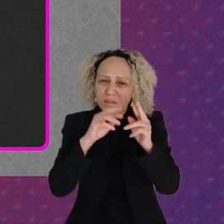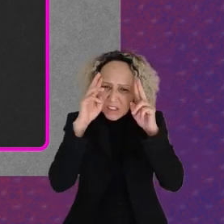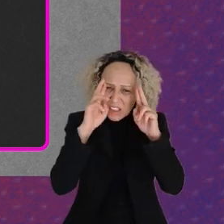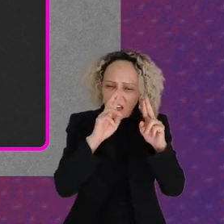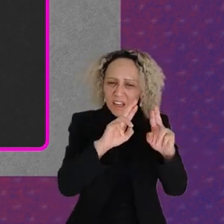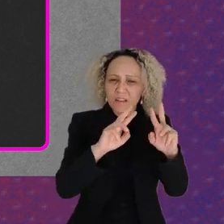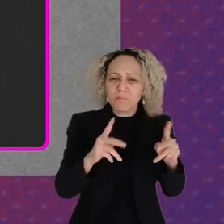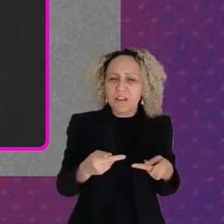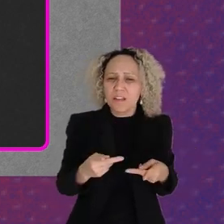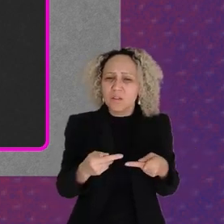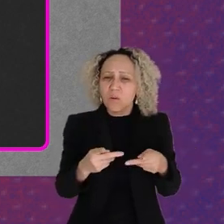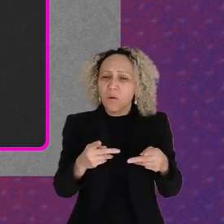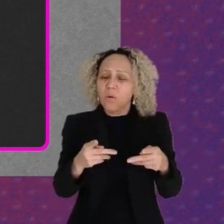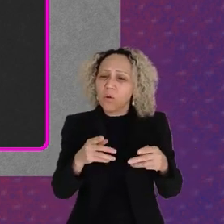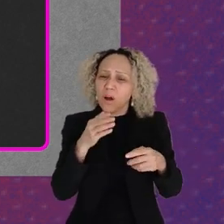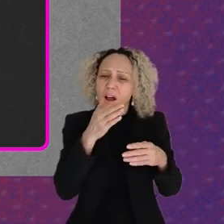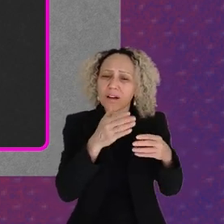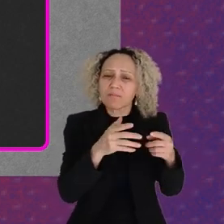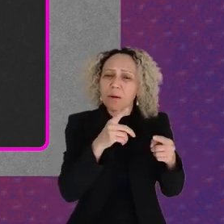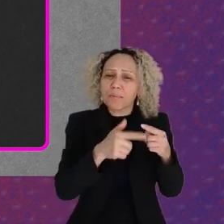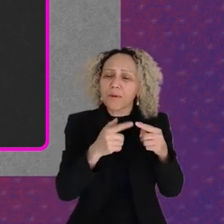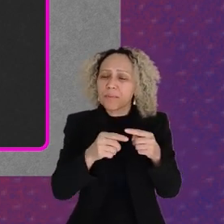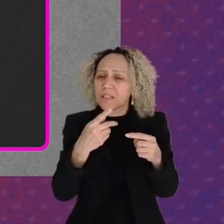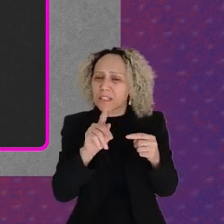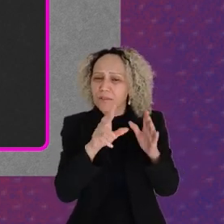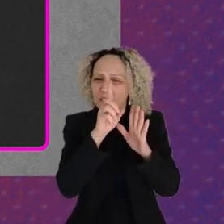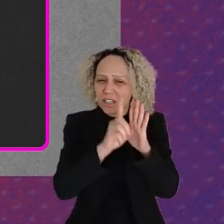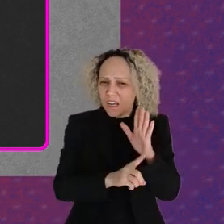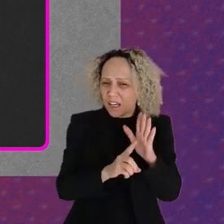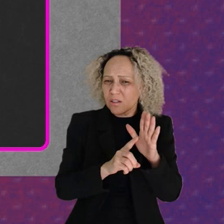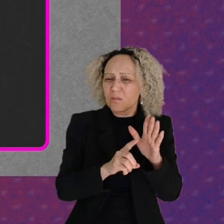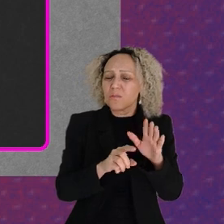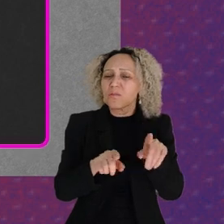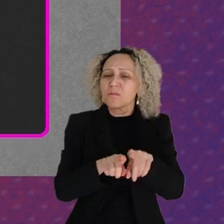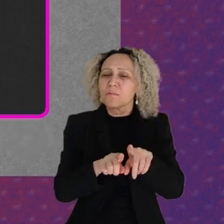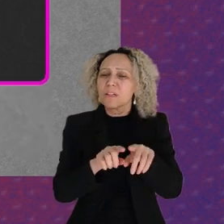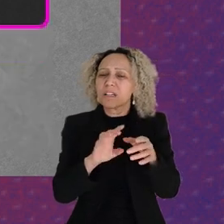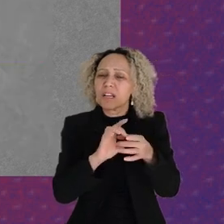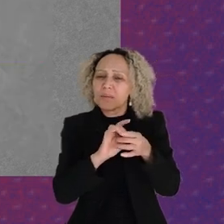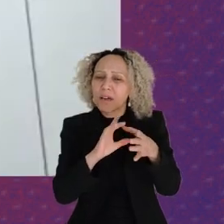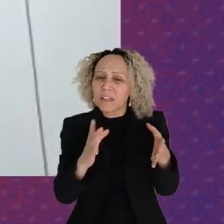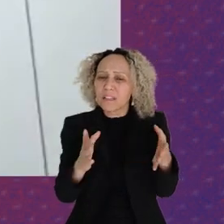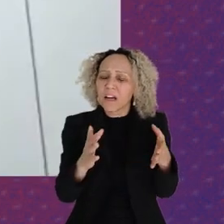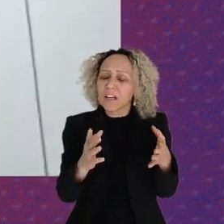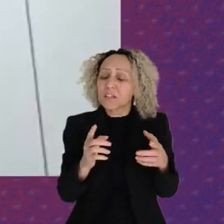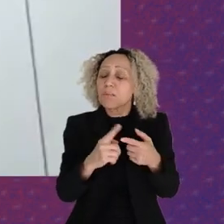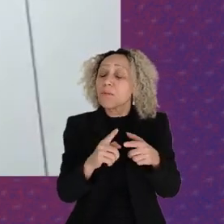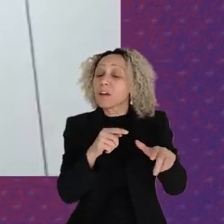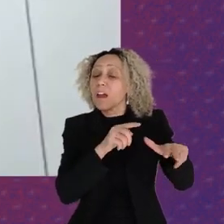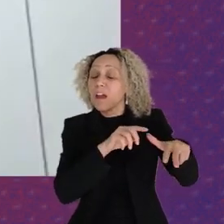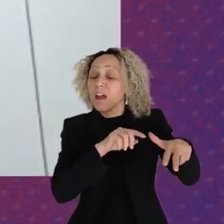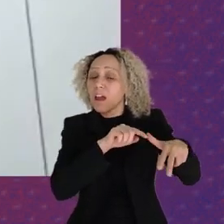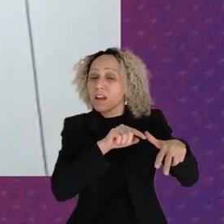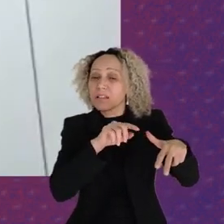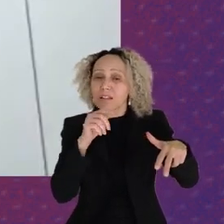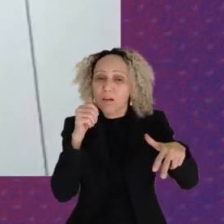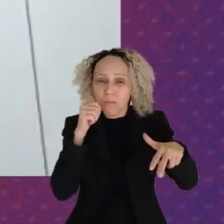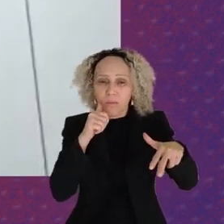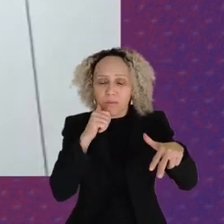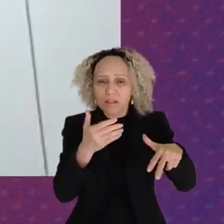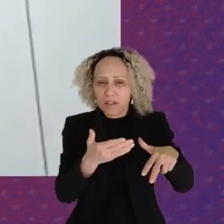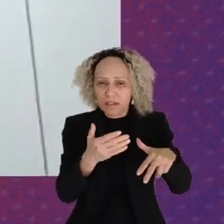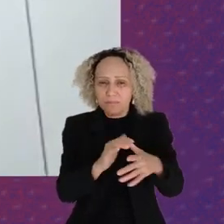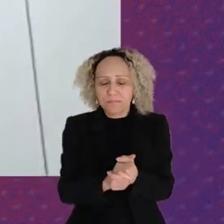seus direitos e de suas liberdades políticas fundamentais em virtude do sexo. Vejam que ela não fala sobre